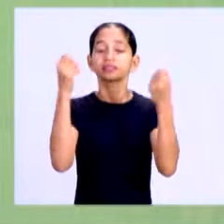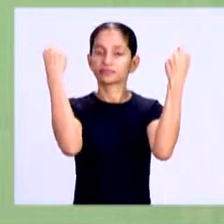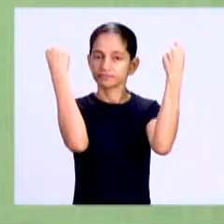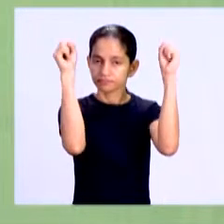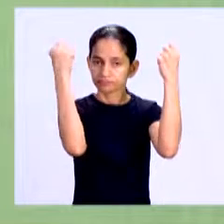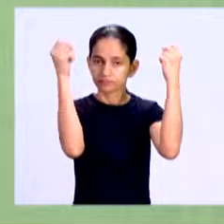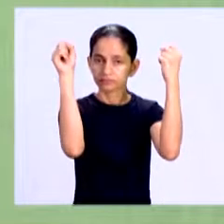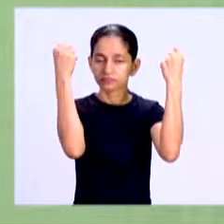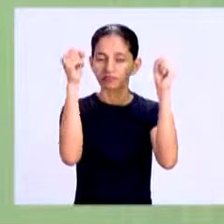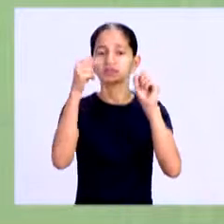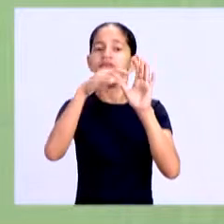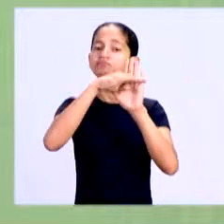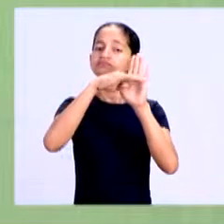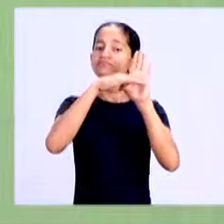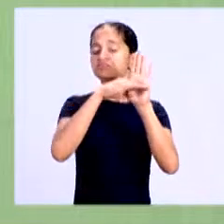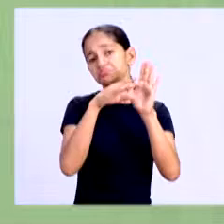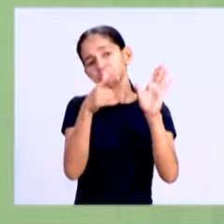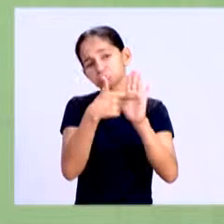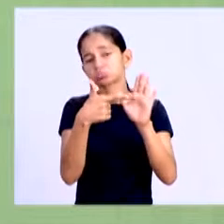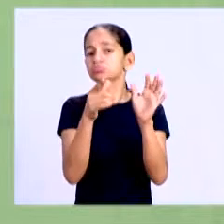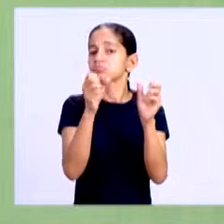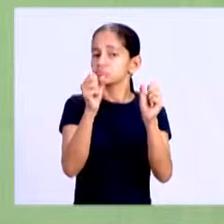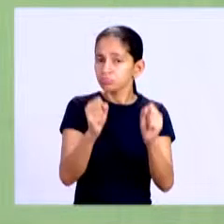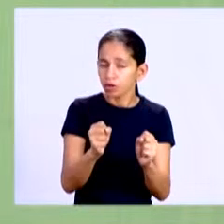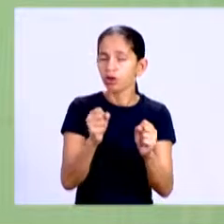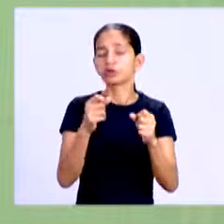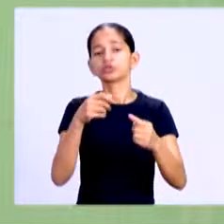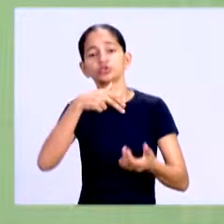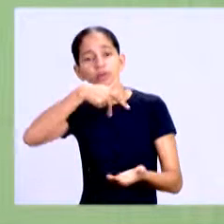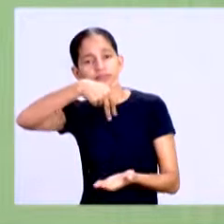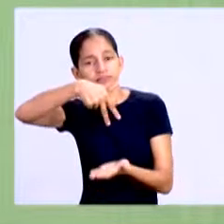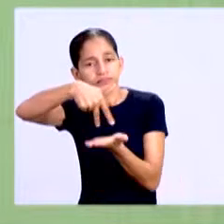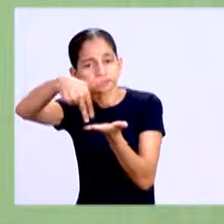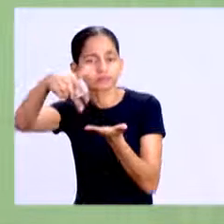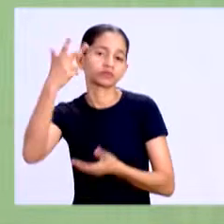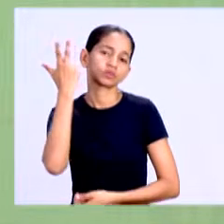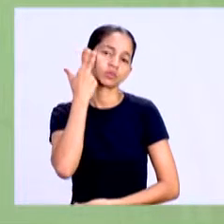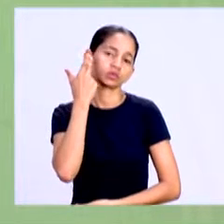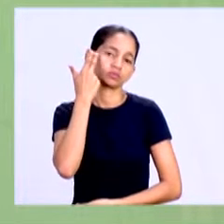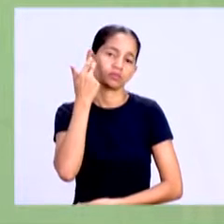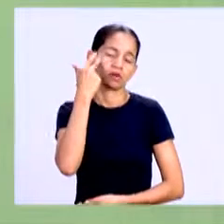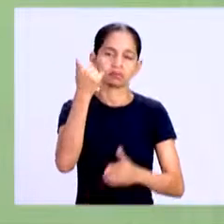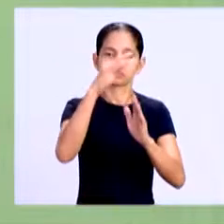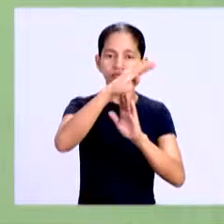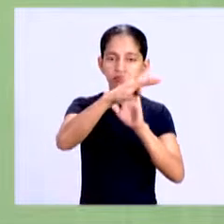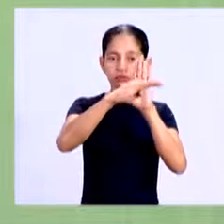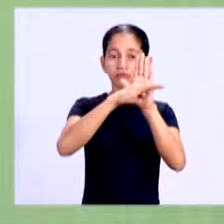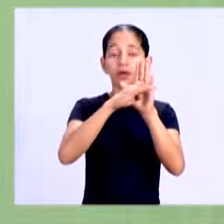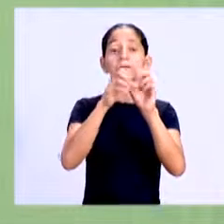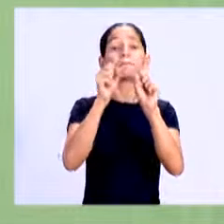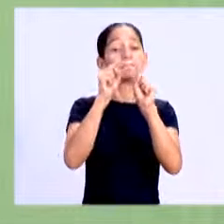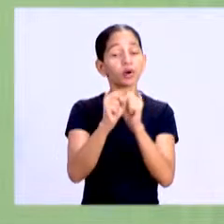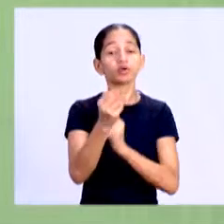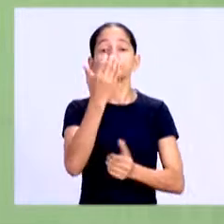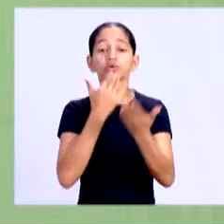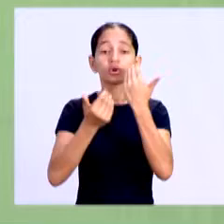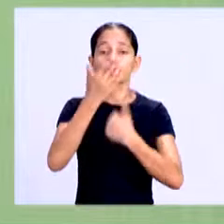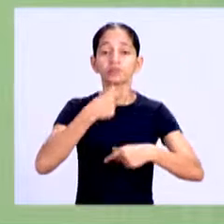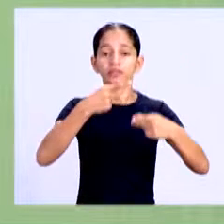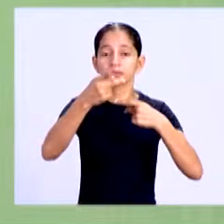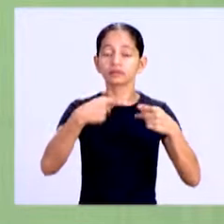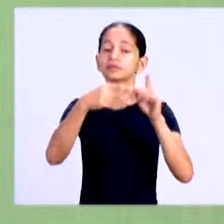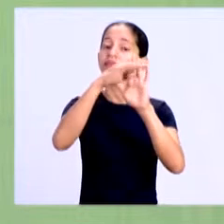físicas regularmente, seja ela pelo menos de uma caminhada, seguir um programa alimentar apropriado,